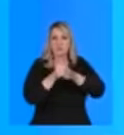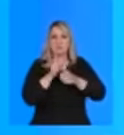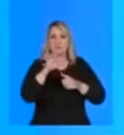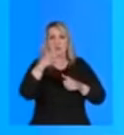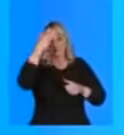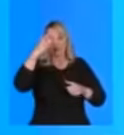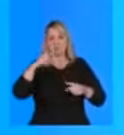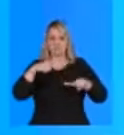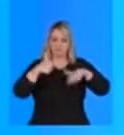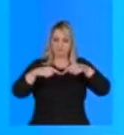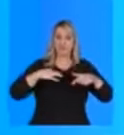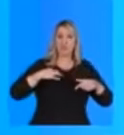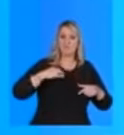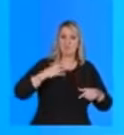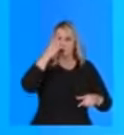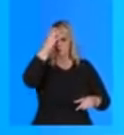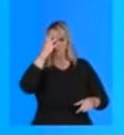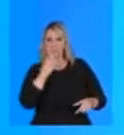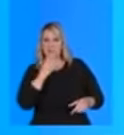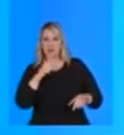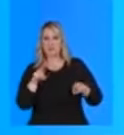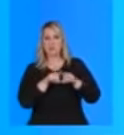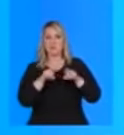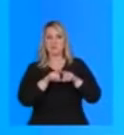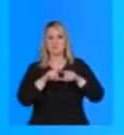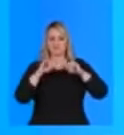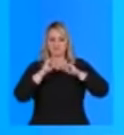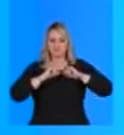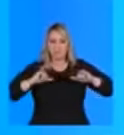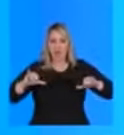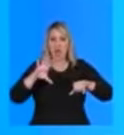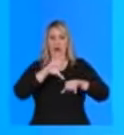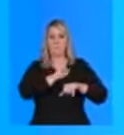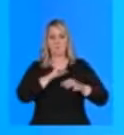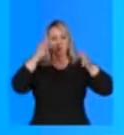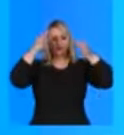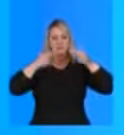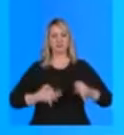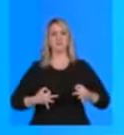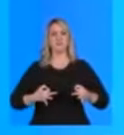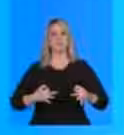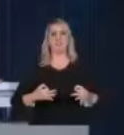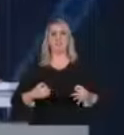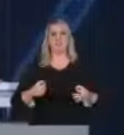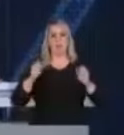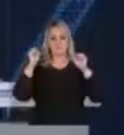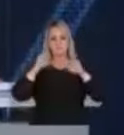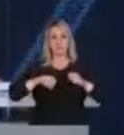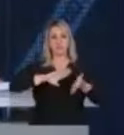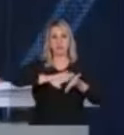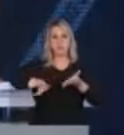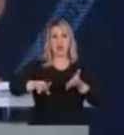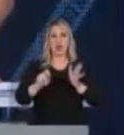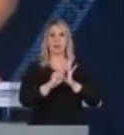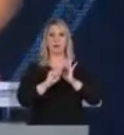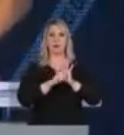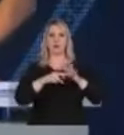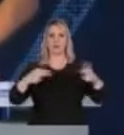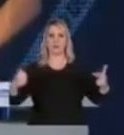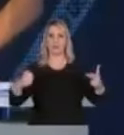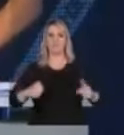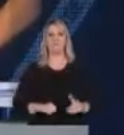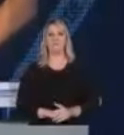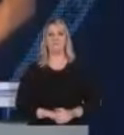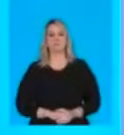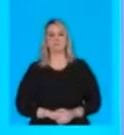trabalho voluntário sério e levando realmente dignidade e amor a essas pessoas é possível tirar das drogas Marcelo freix Um Minuto Para